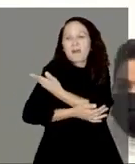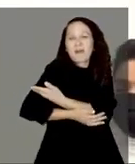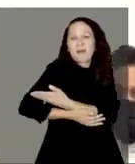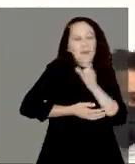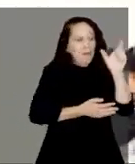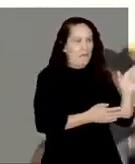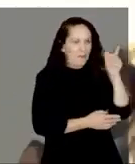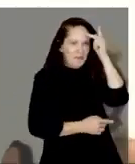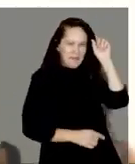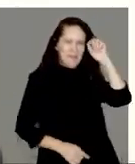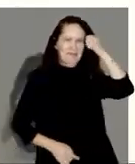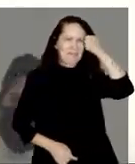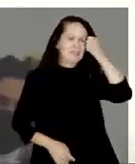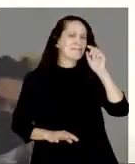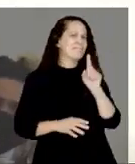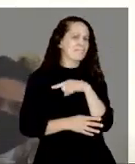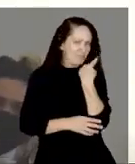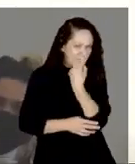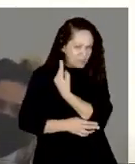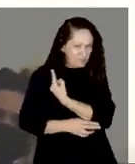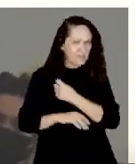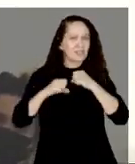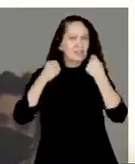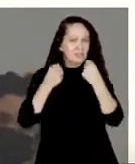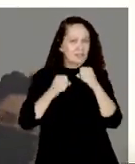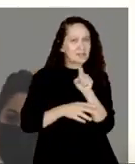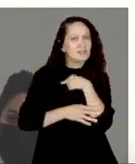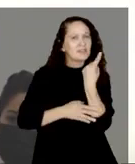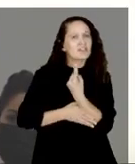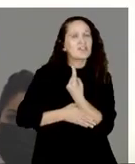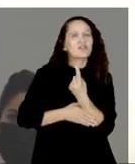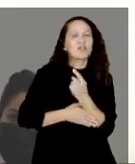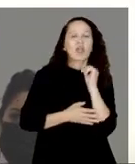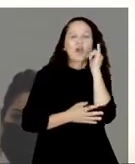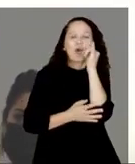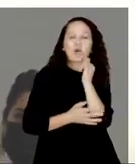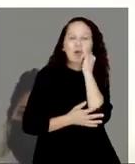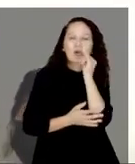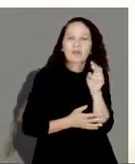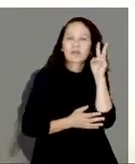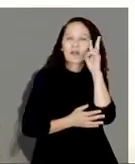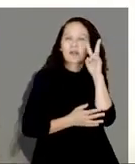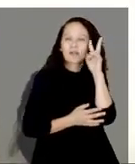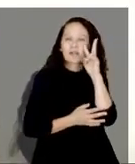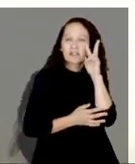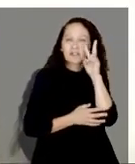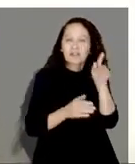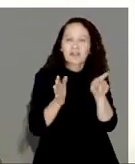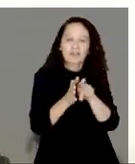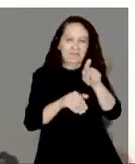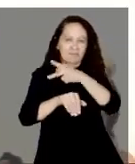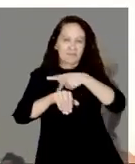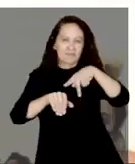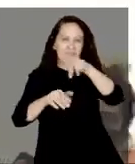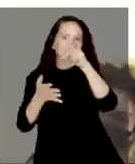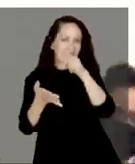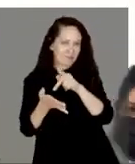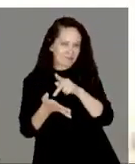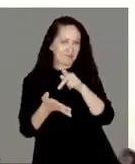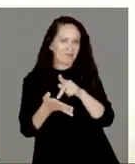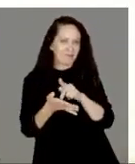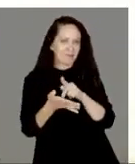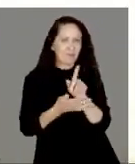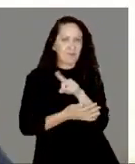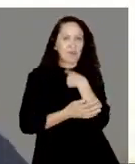Sul a abolir a independência. E mesmo a independência foi um acordão. Esse país aqui foi a